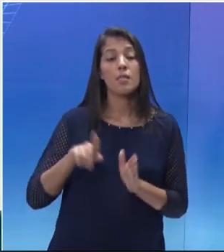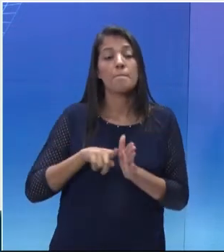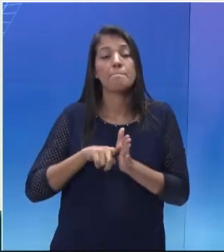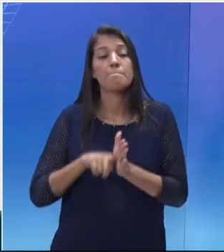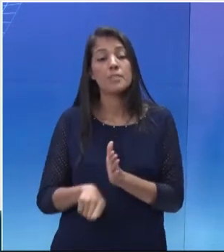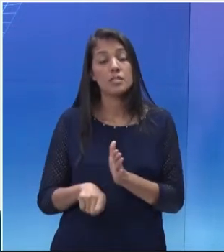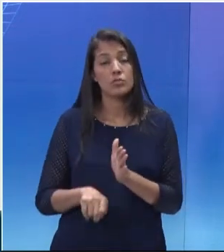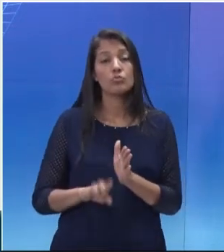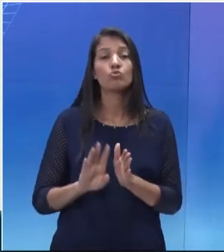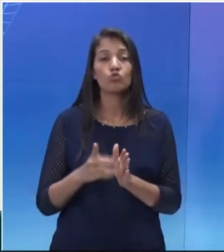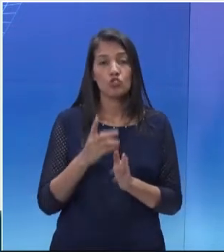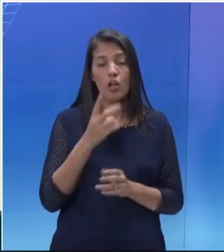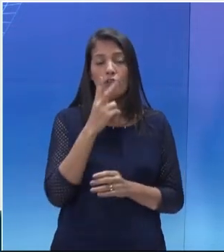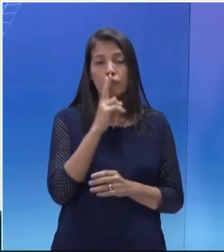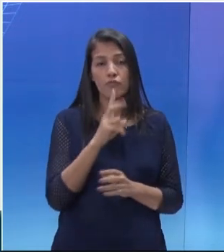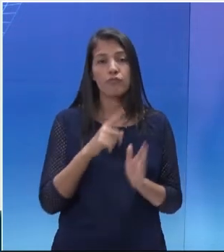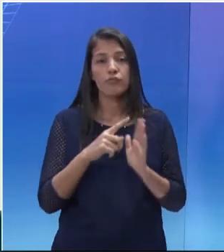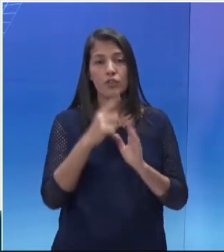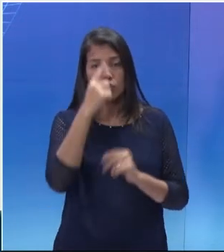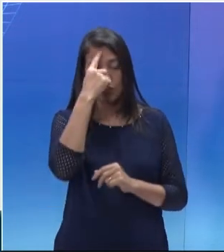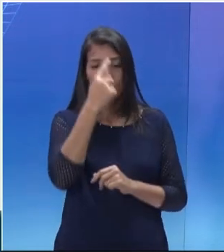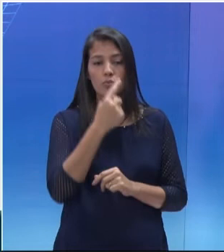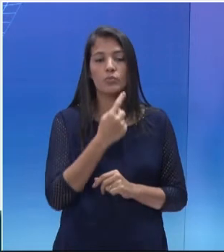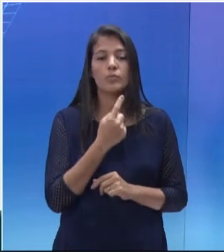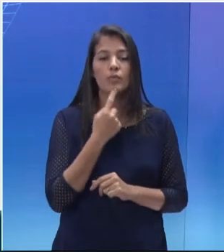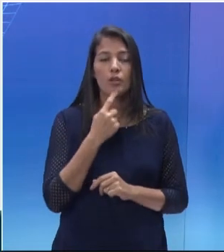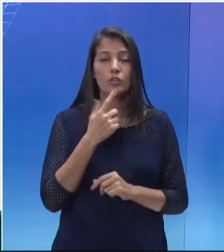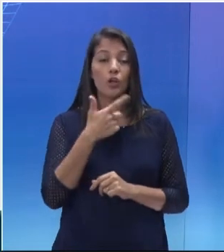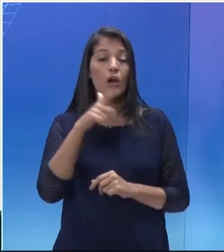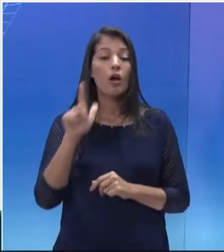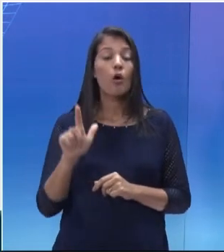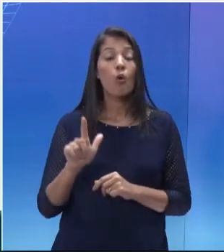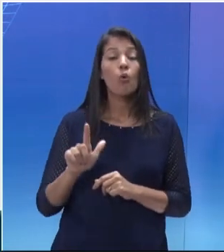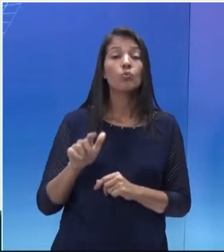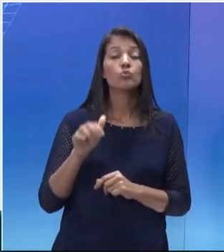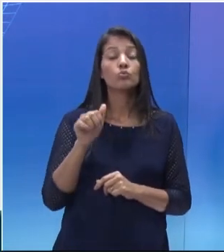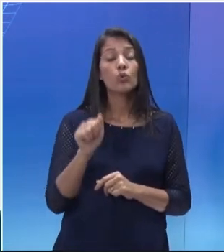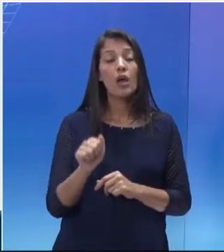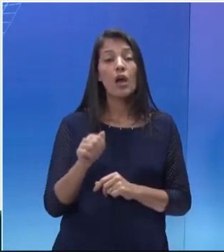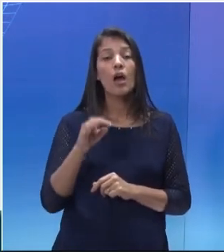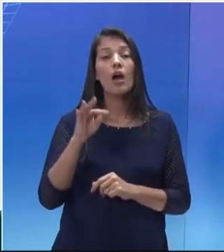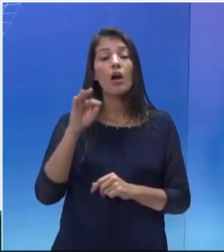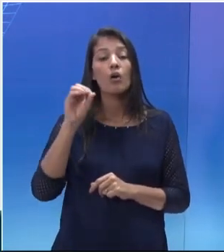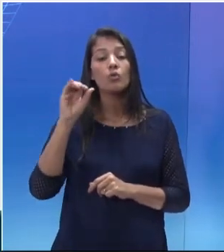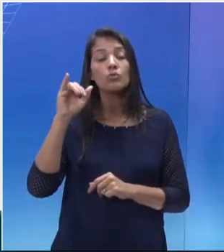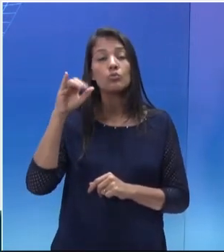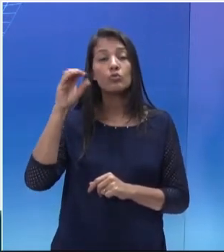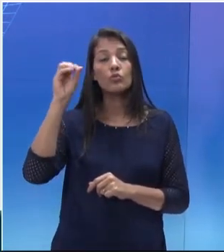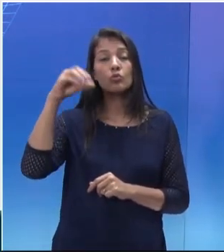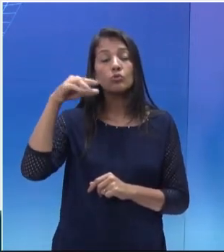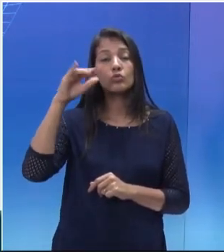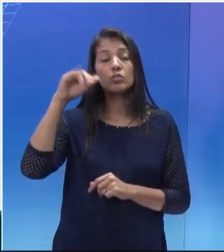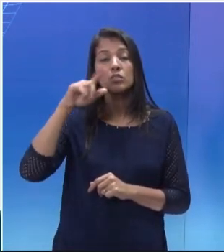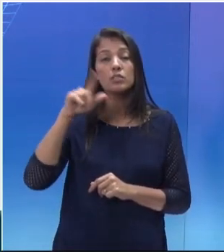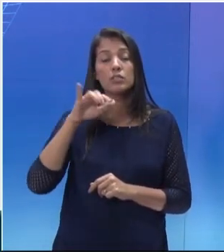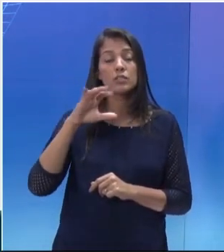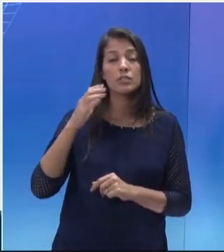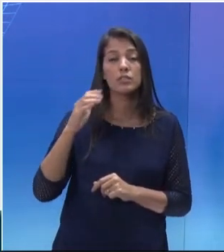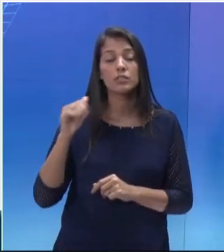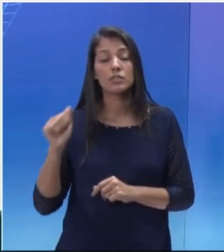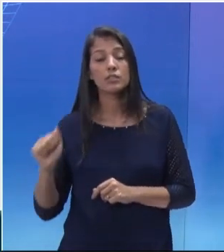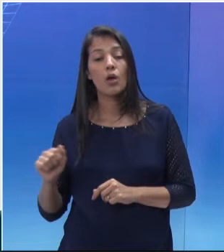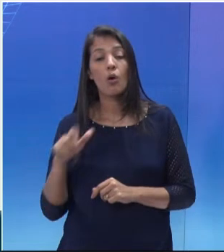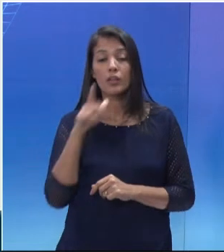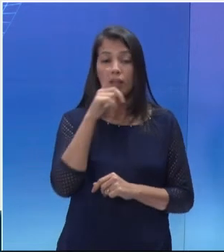Na+ e Cl-. O outro processo, a outra subreação que acontece é a autoionização da água, produzindo